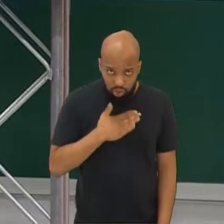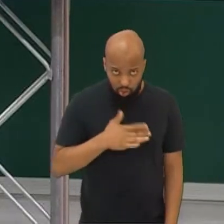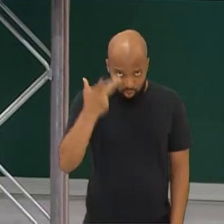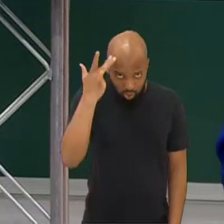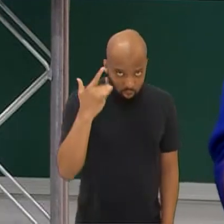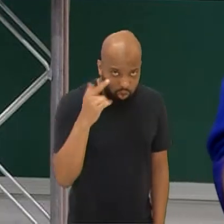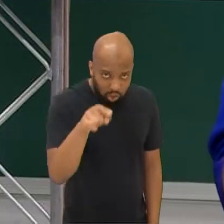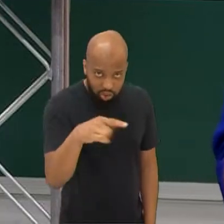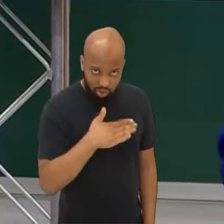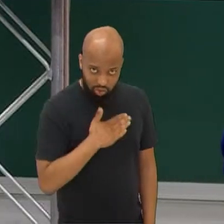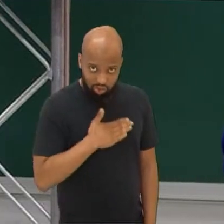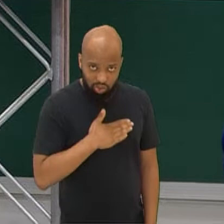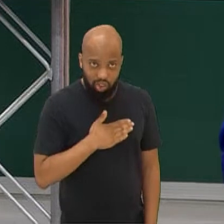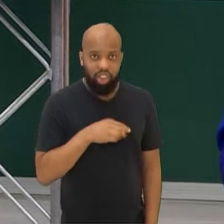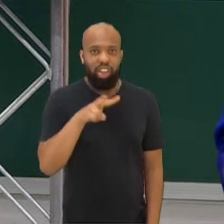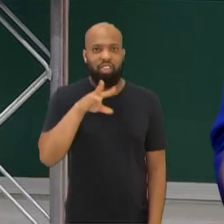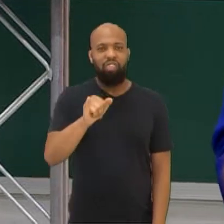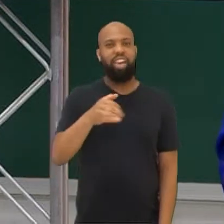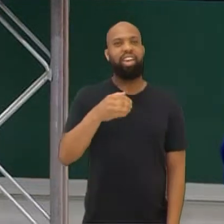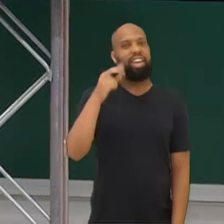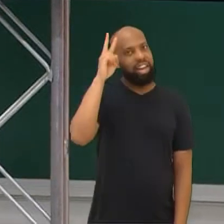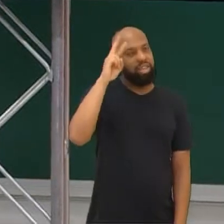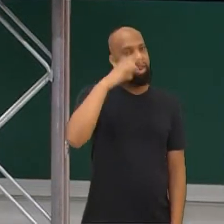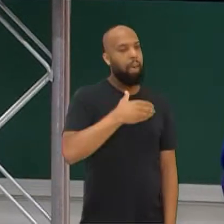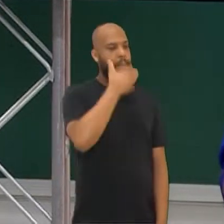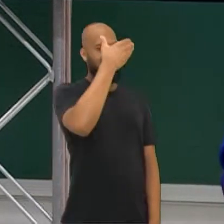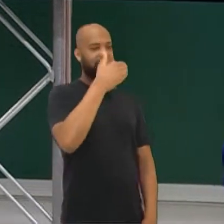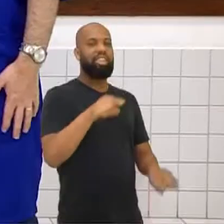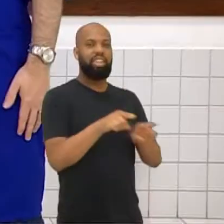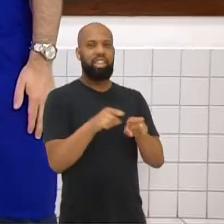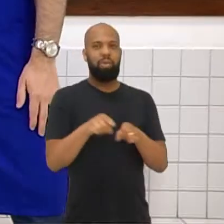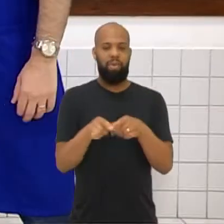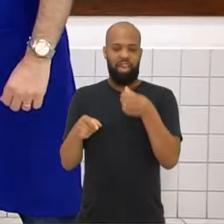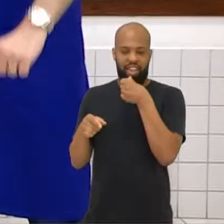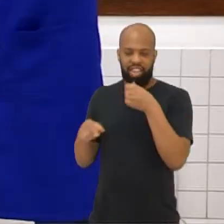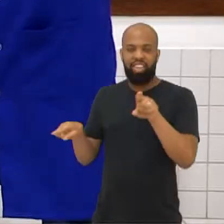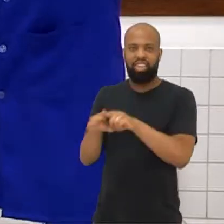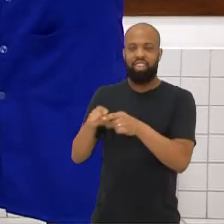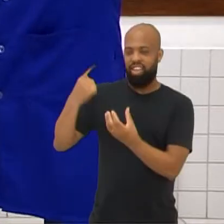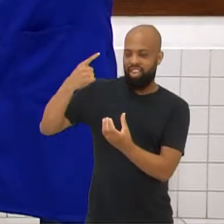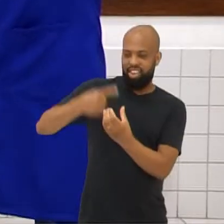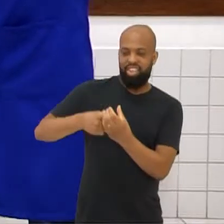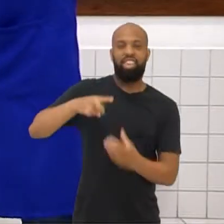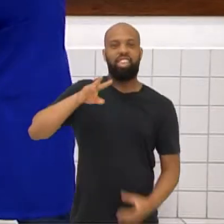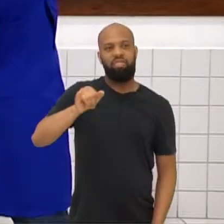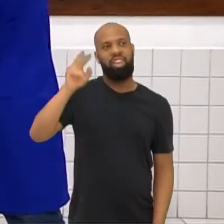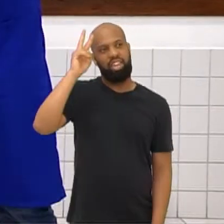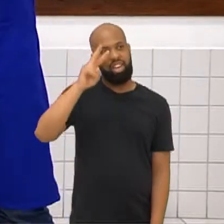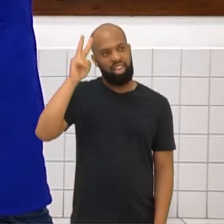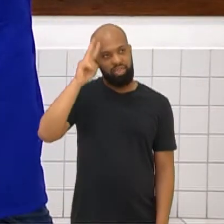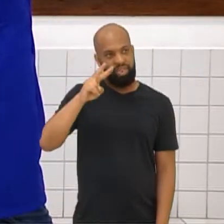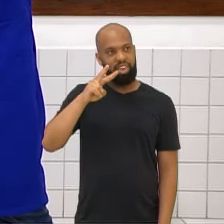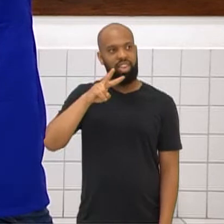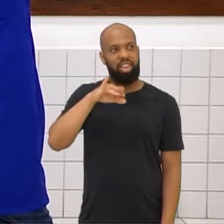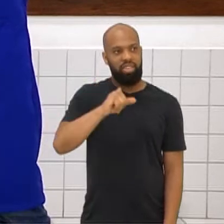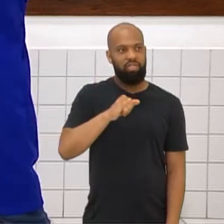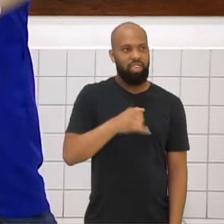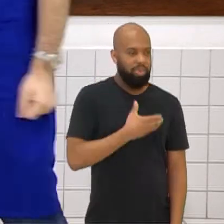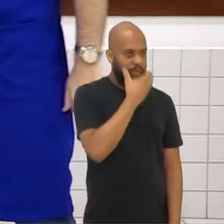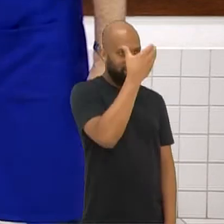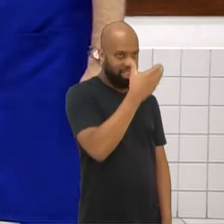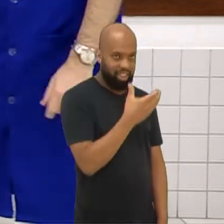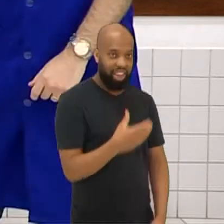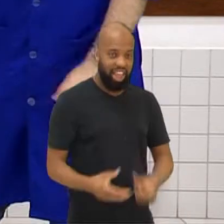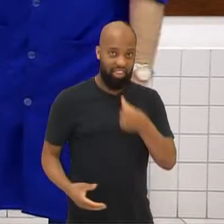lembrar bastante da maçã, da vina ou da salsicha, do cachimbo. Eles vão lembrar da maçã, do cachimbo e da